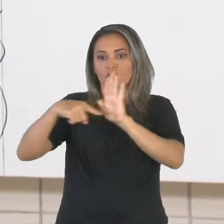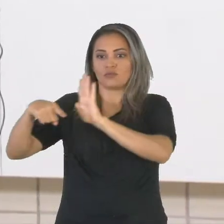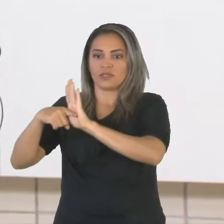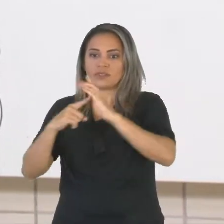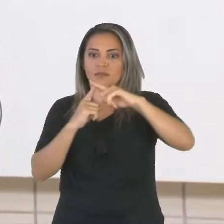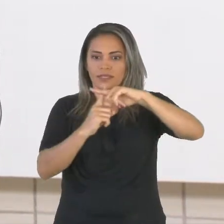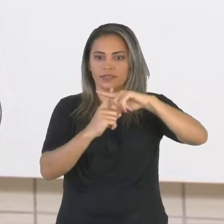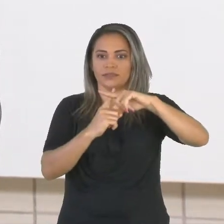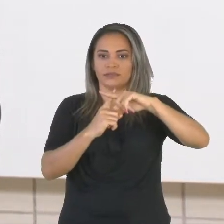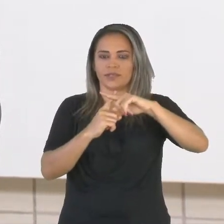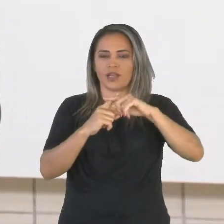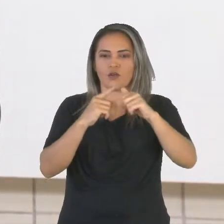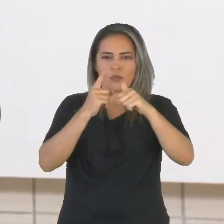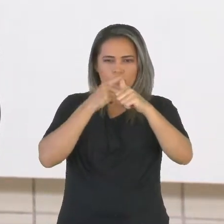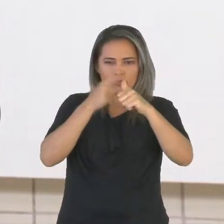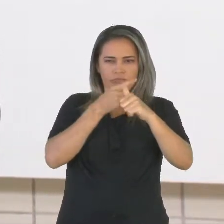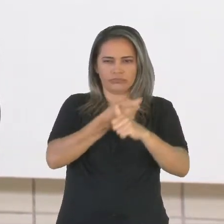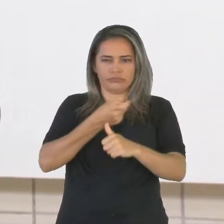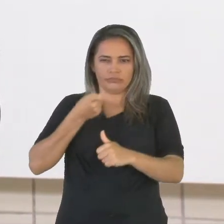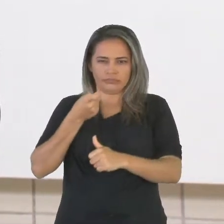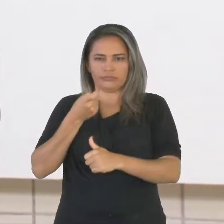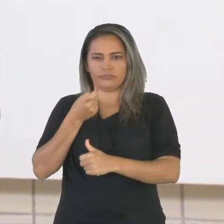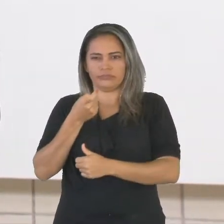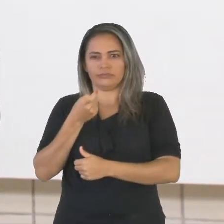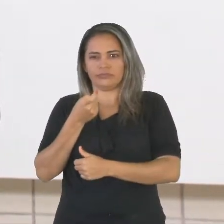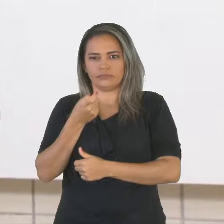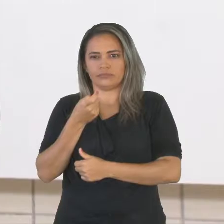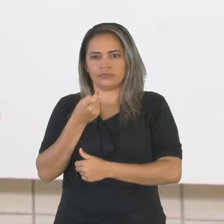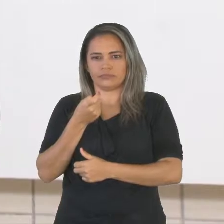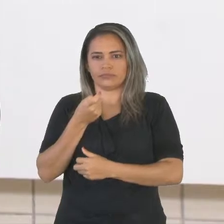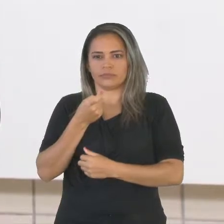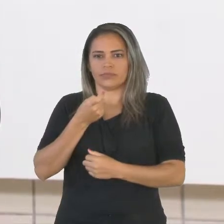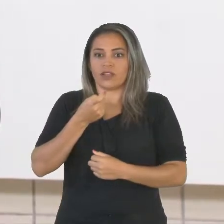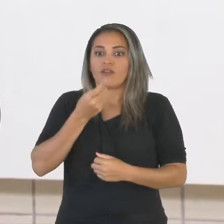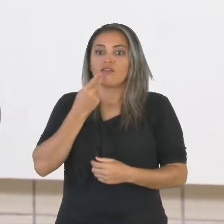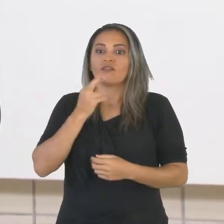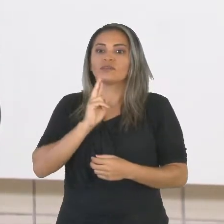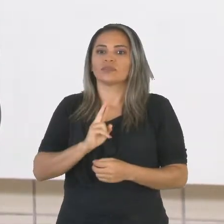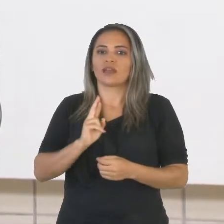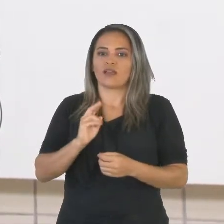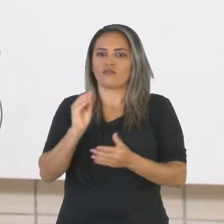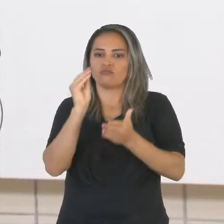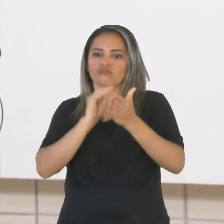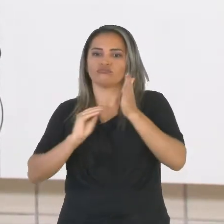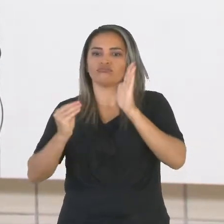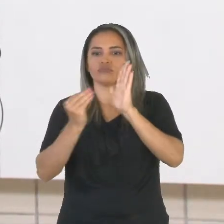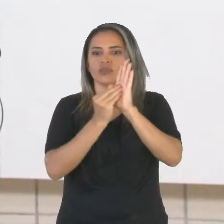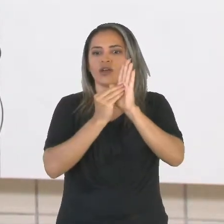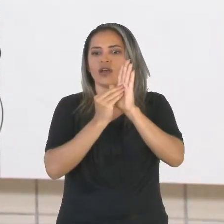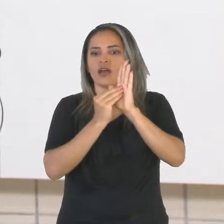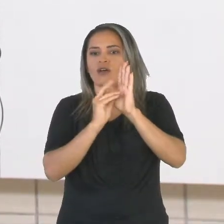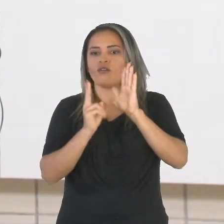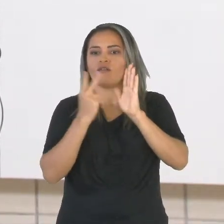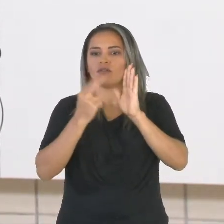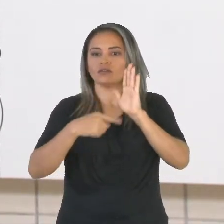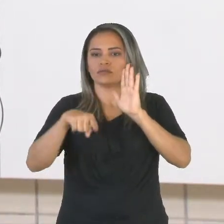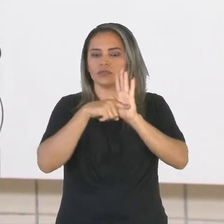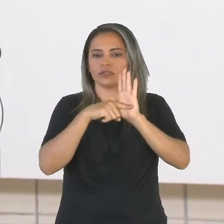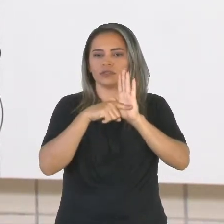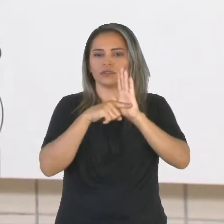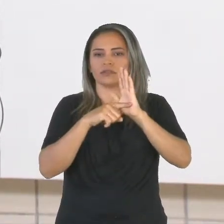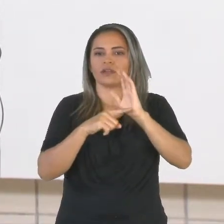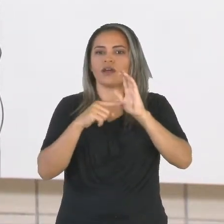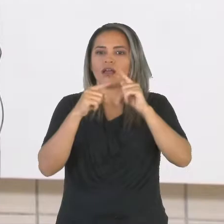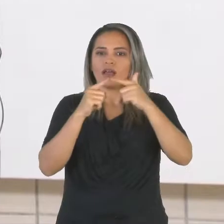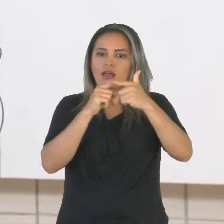Para fazer o primeiro x, eu vou fazer o seguinte, eu vou anotar o valor de menos, tudo bem? Raiz quadrada de 1 é